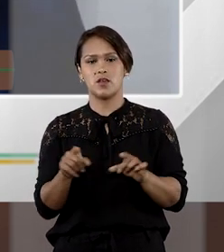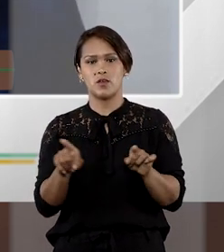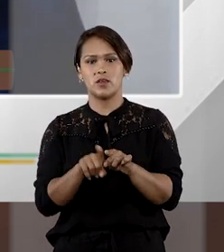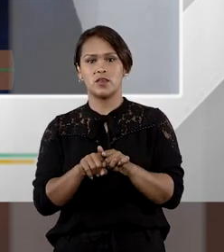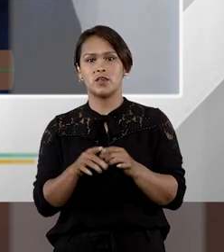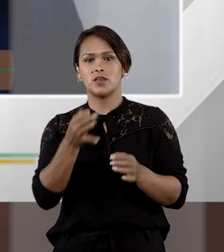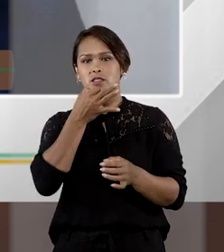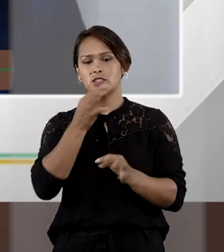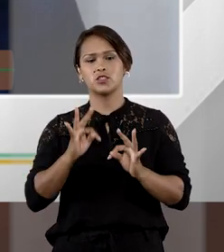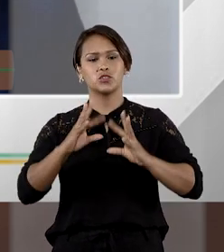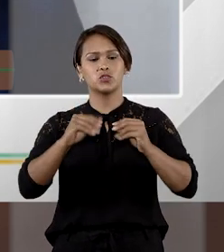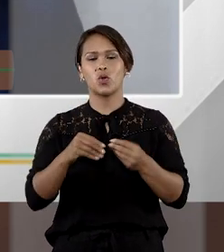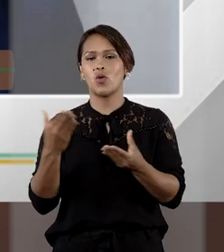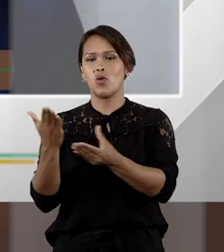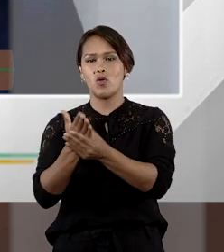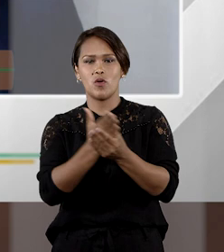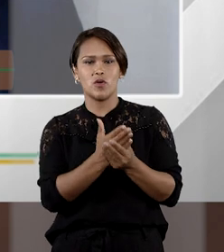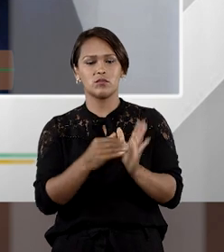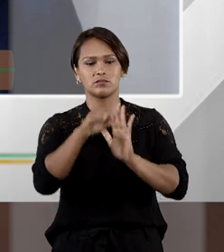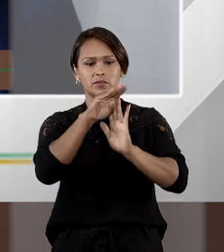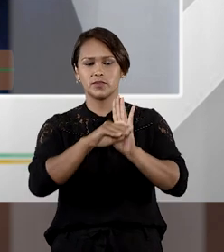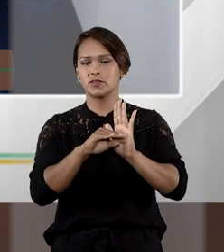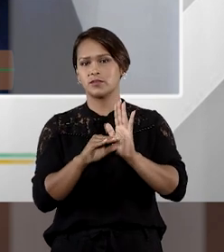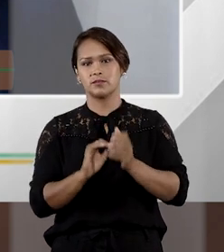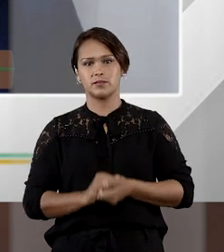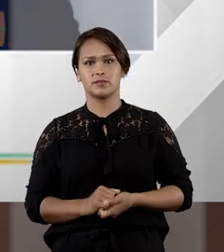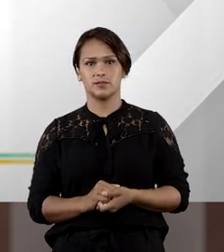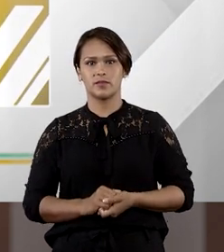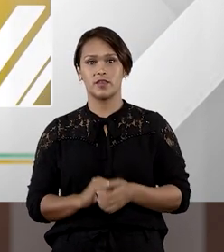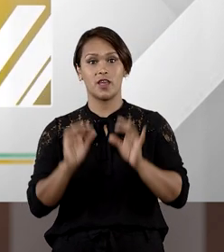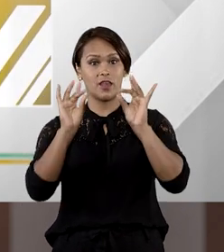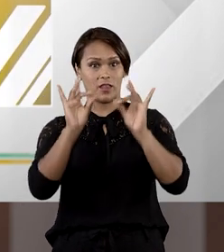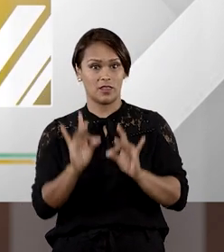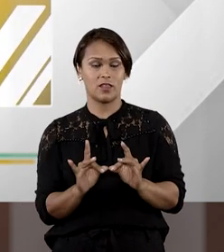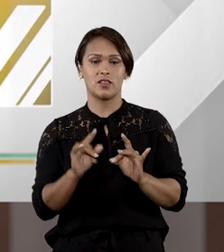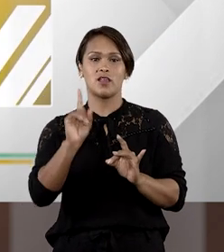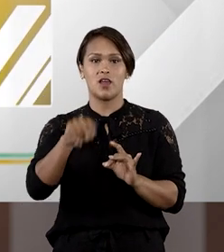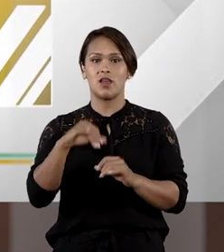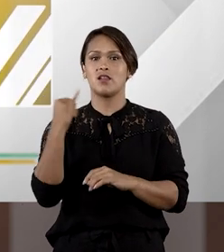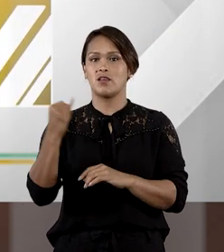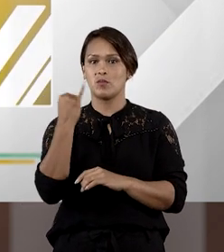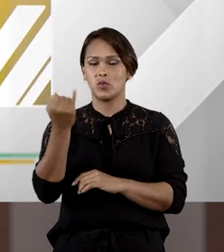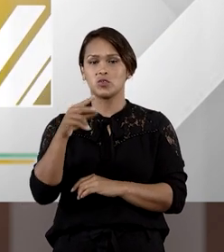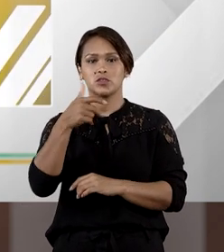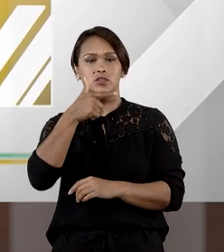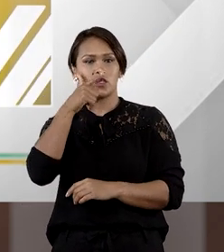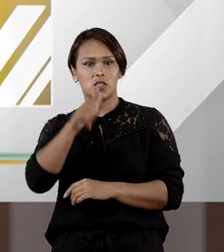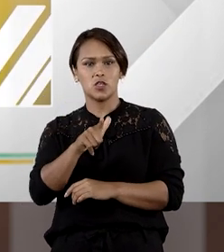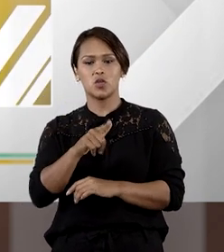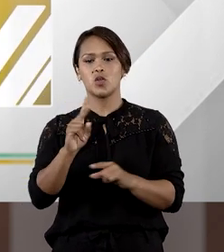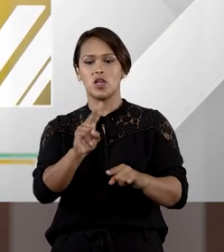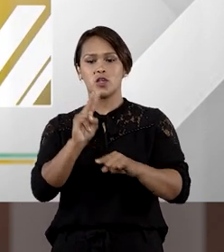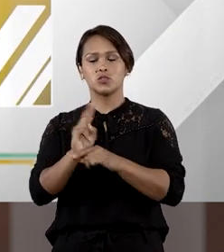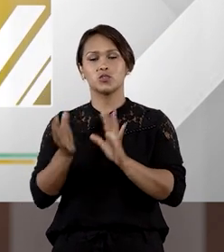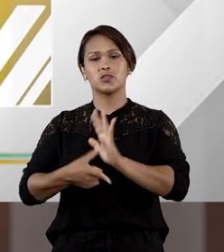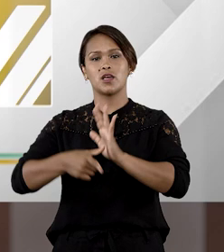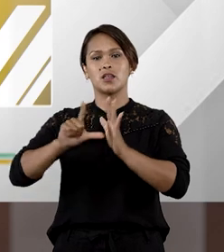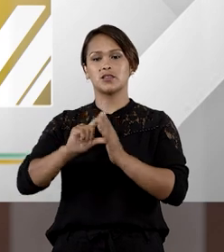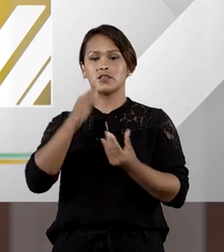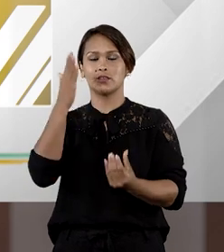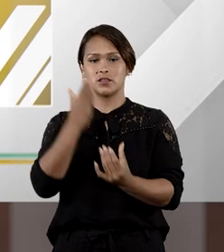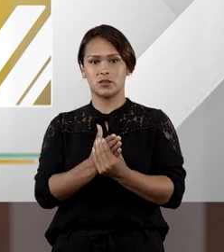e está sujeito a todas as medidas, Thiago. E detalhe, é muito importante que ele consiga tutela antecipada